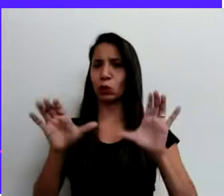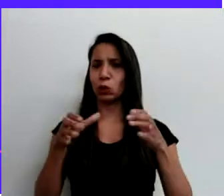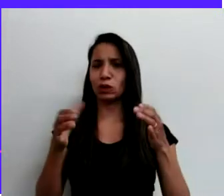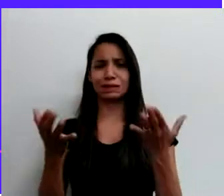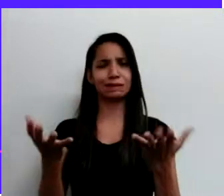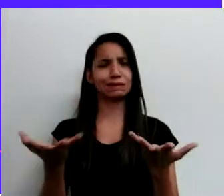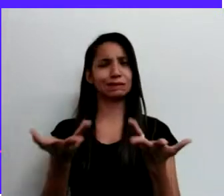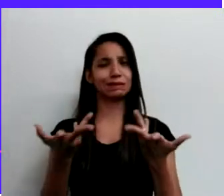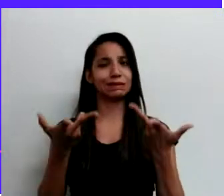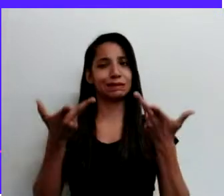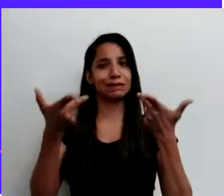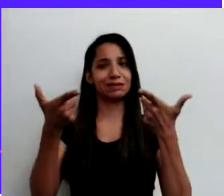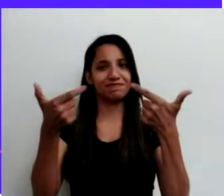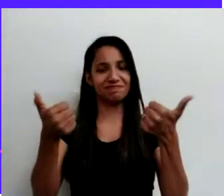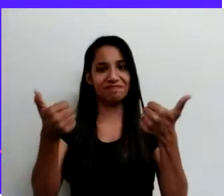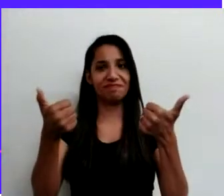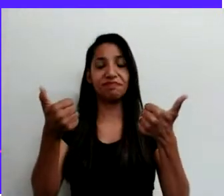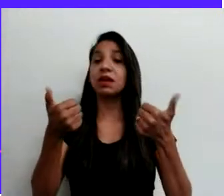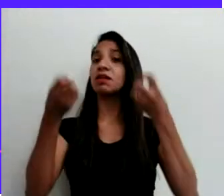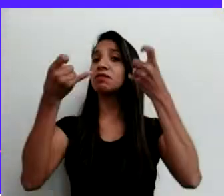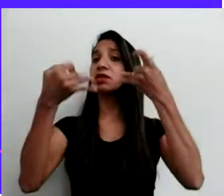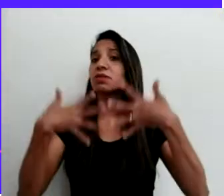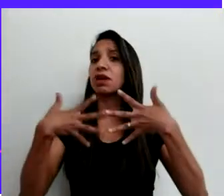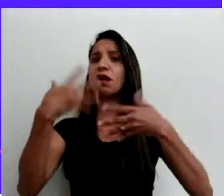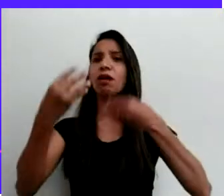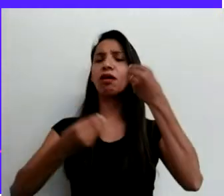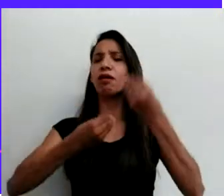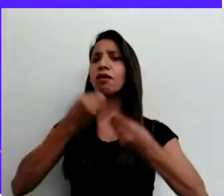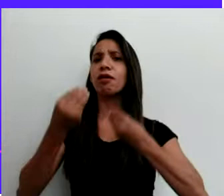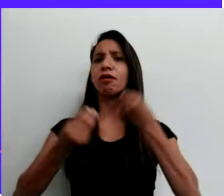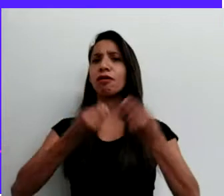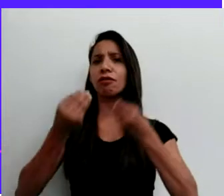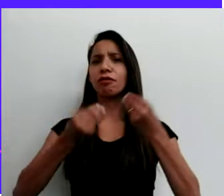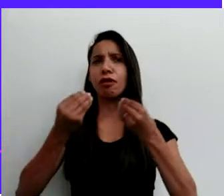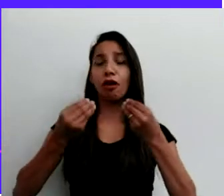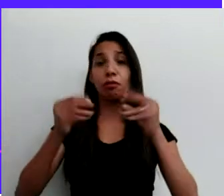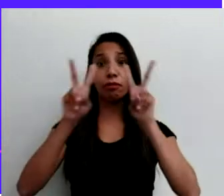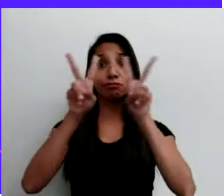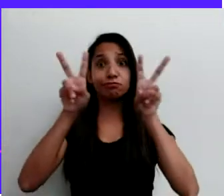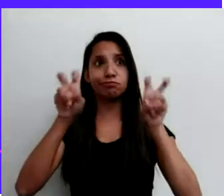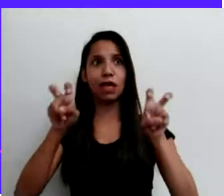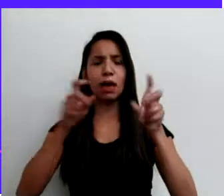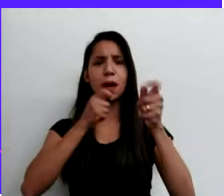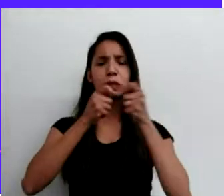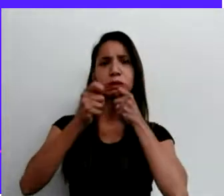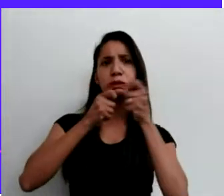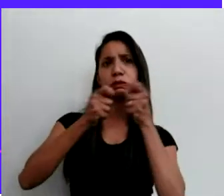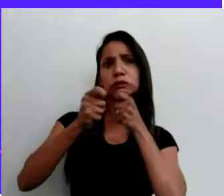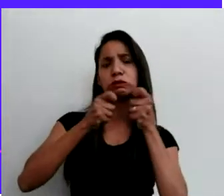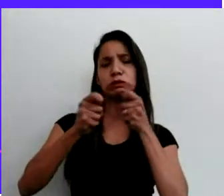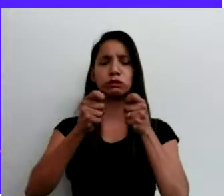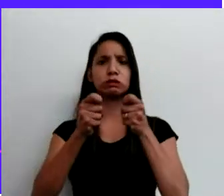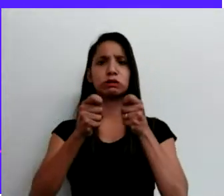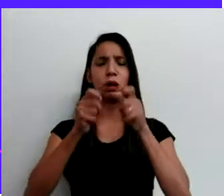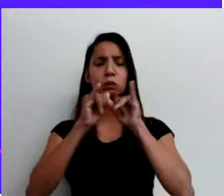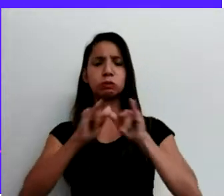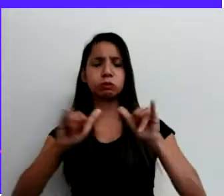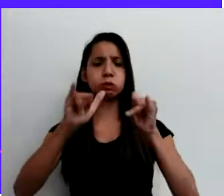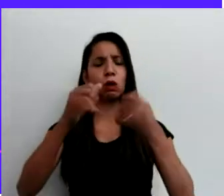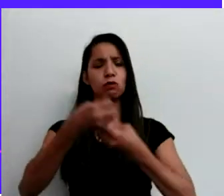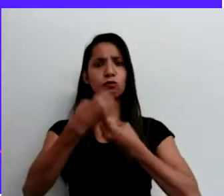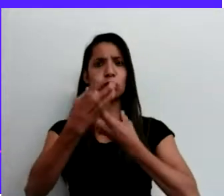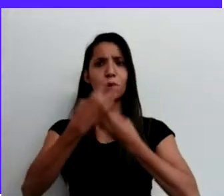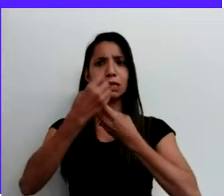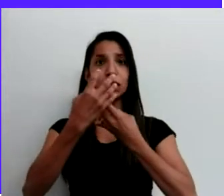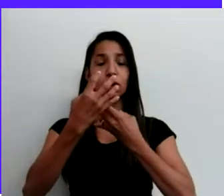sobre como tornar a cobertura sobre desigualdade mais interessante. Desigualdade é o tema principal